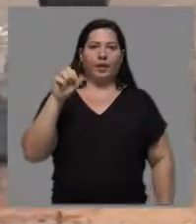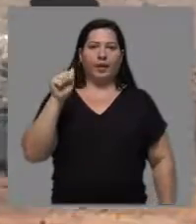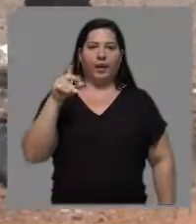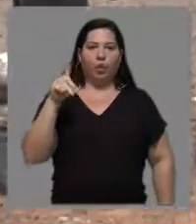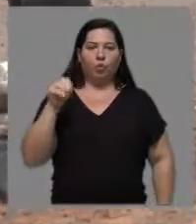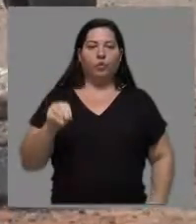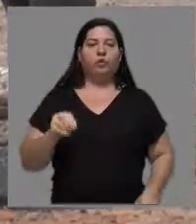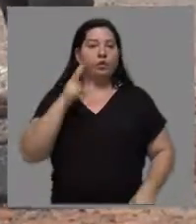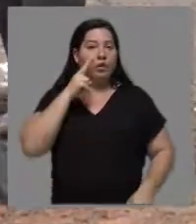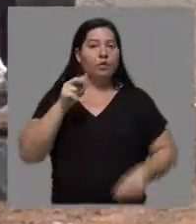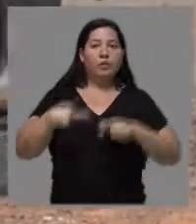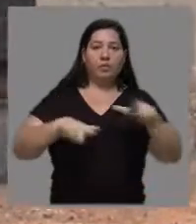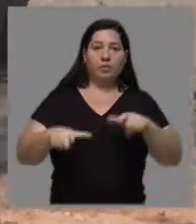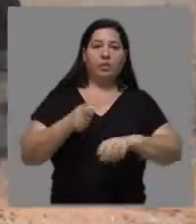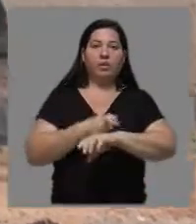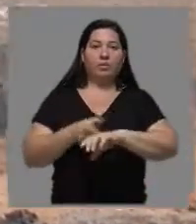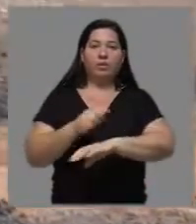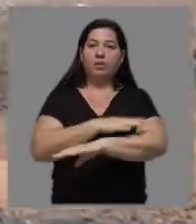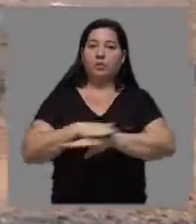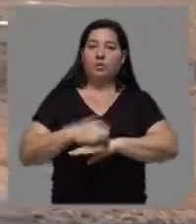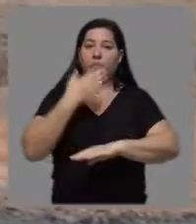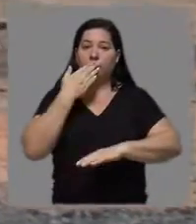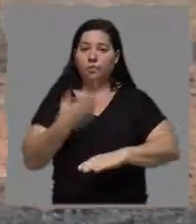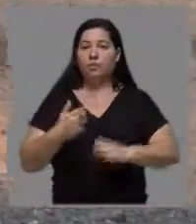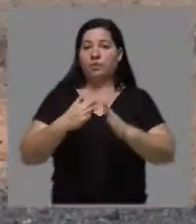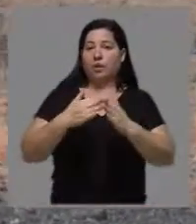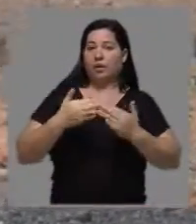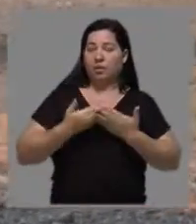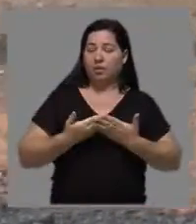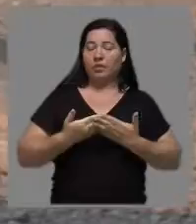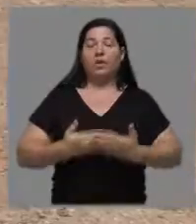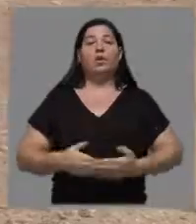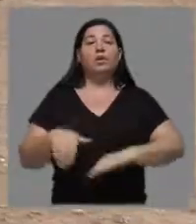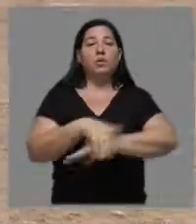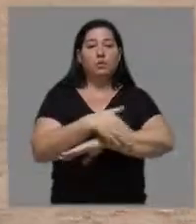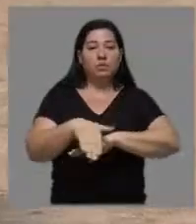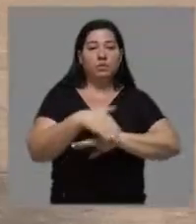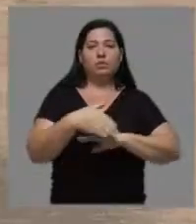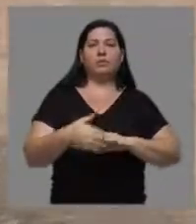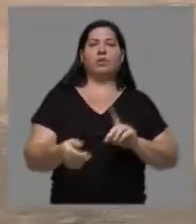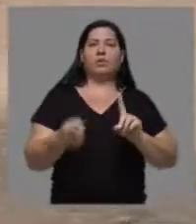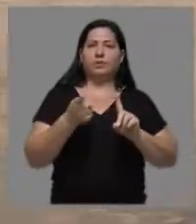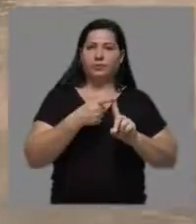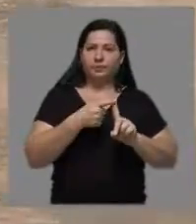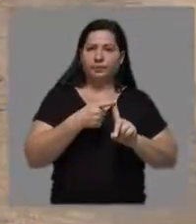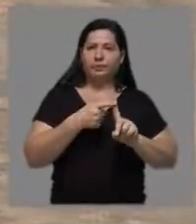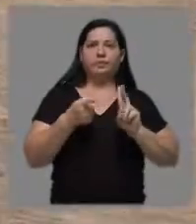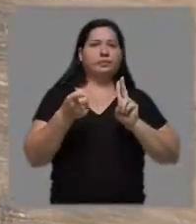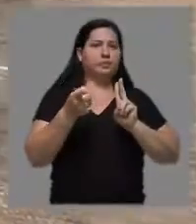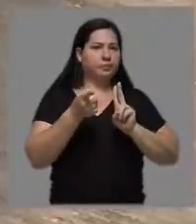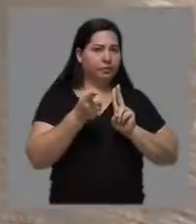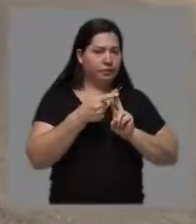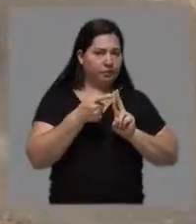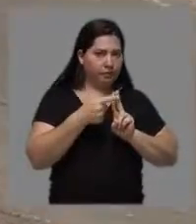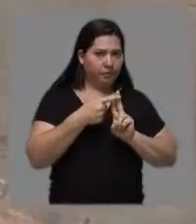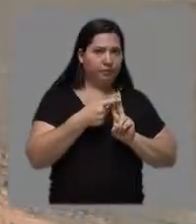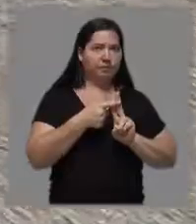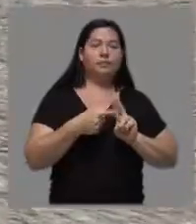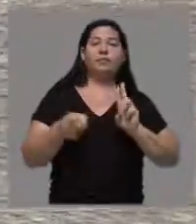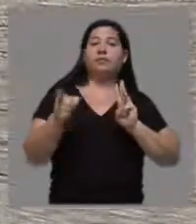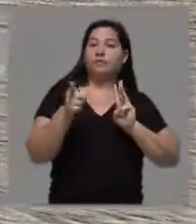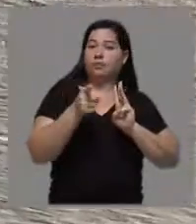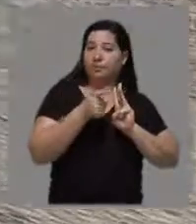tapa-buracos, solicitado por ele através de requerimentos. Nas ruas Francelina Arcângelo, vereador Antônio